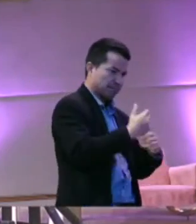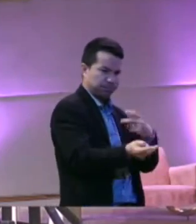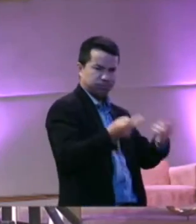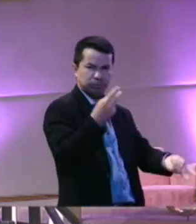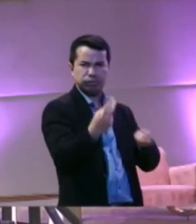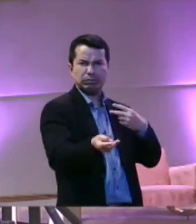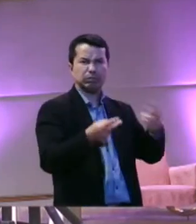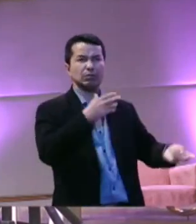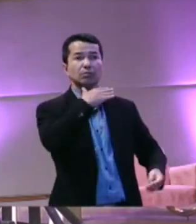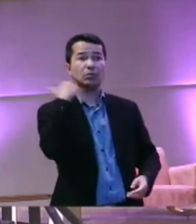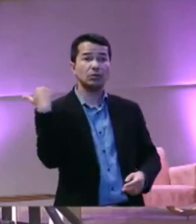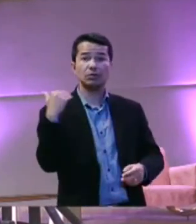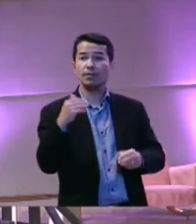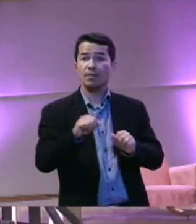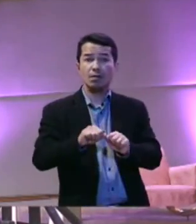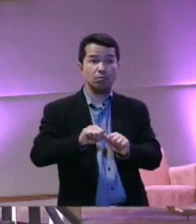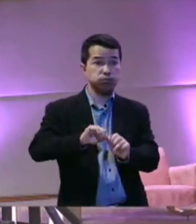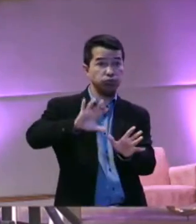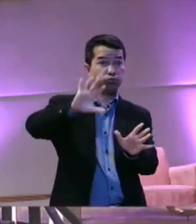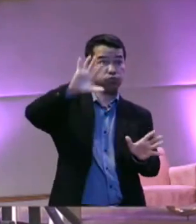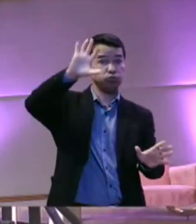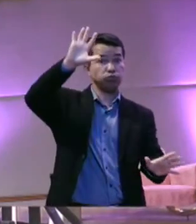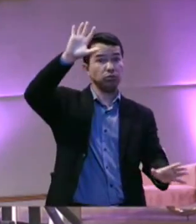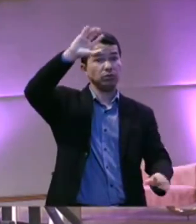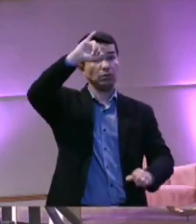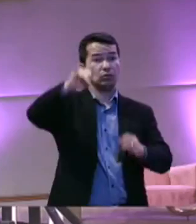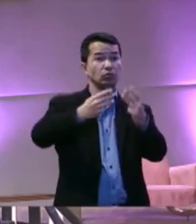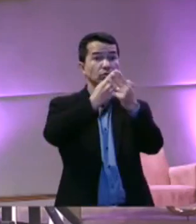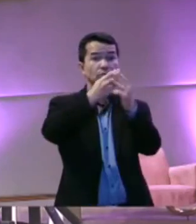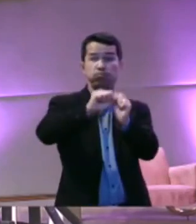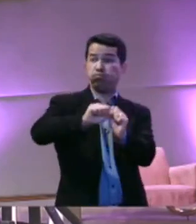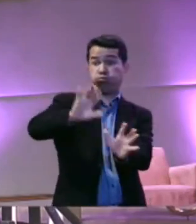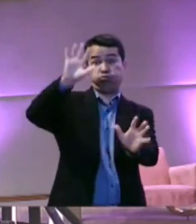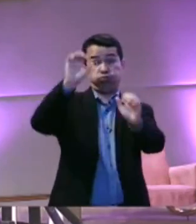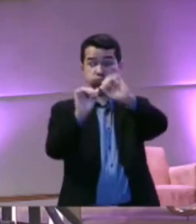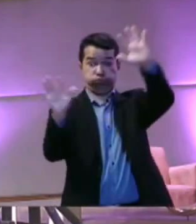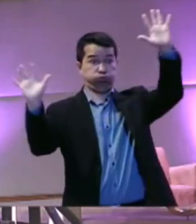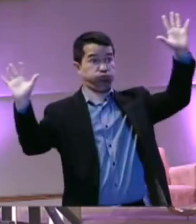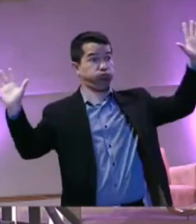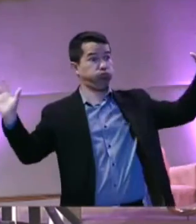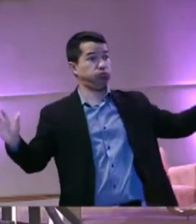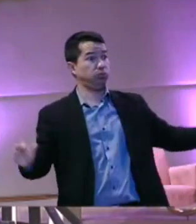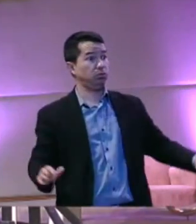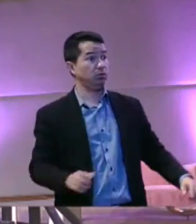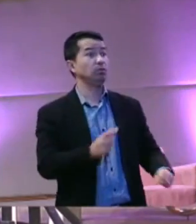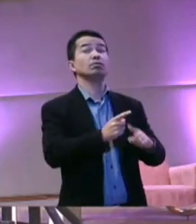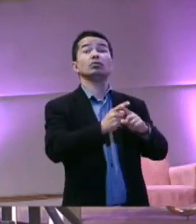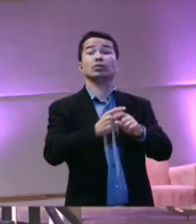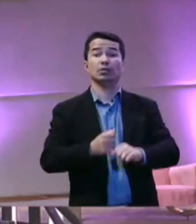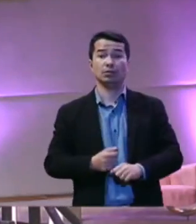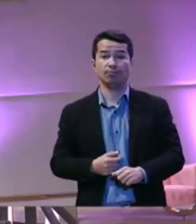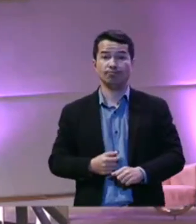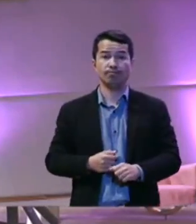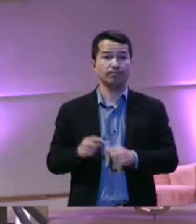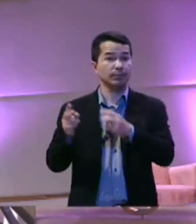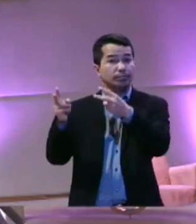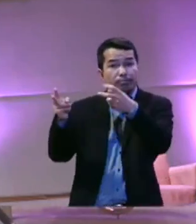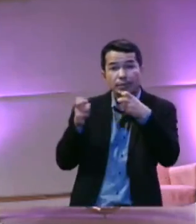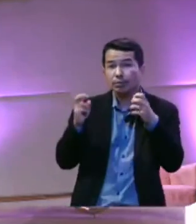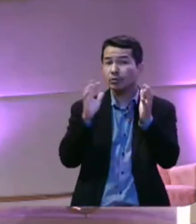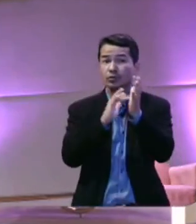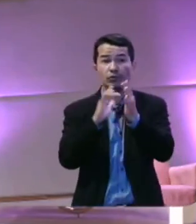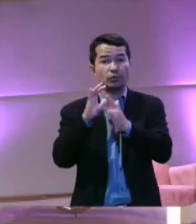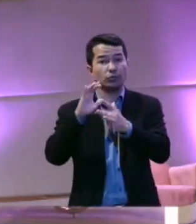suas terras. Aconteceu tantas desolações porque eles deixaram passar o tempo da visitação de